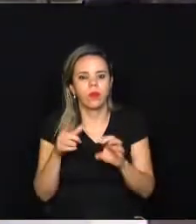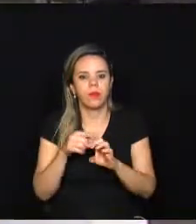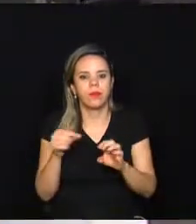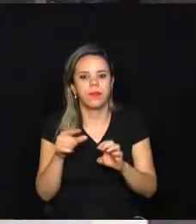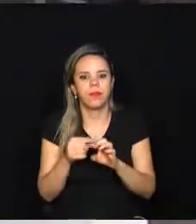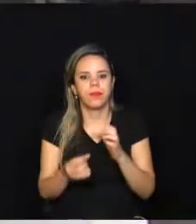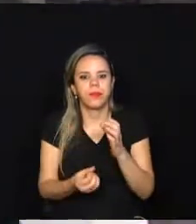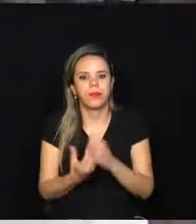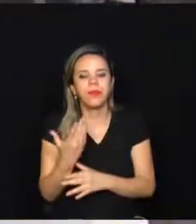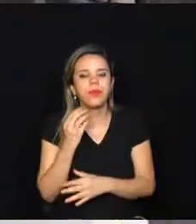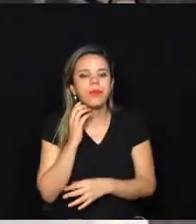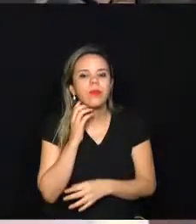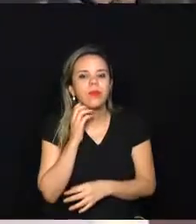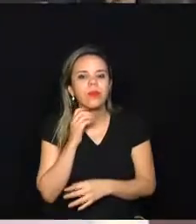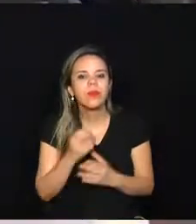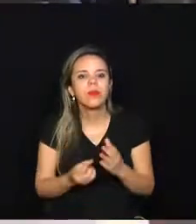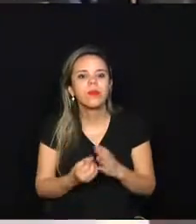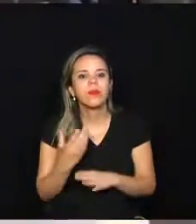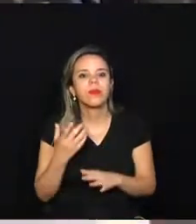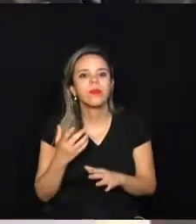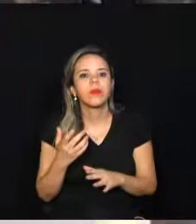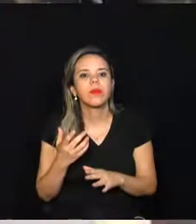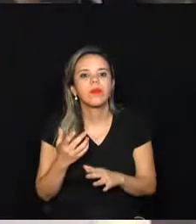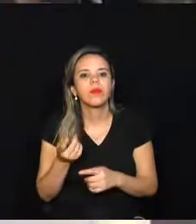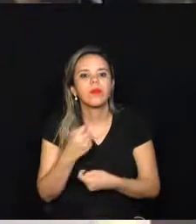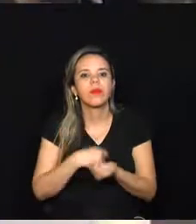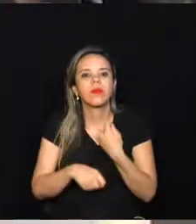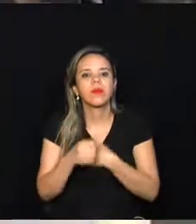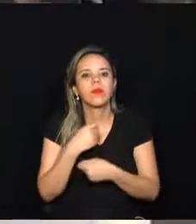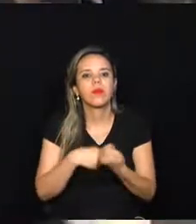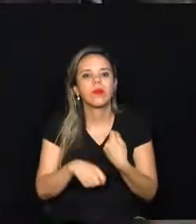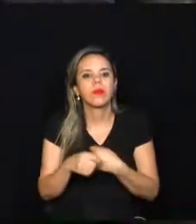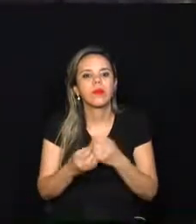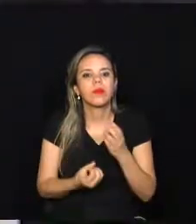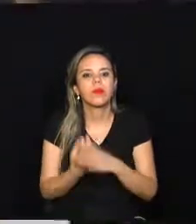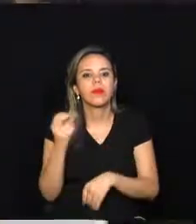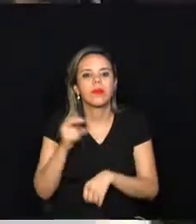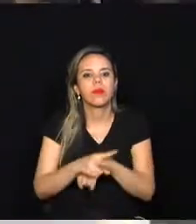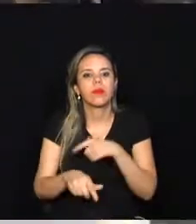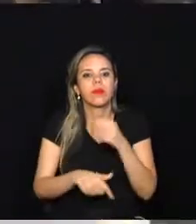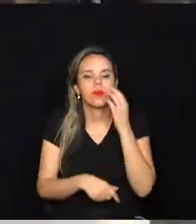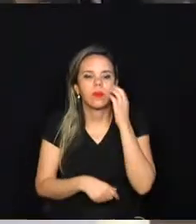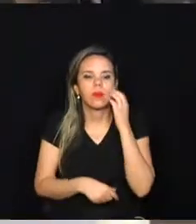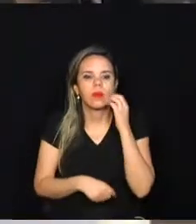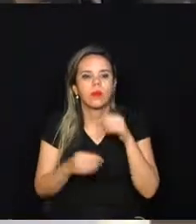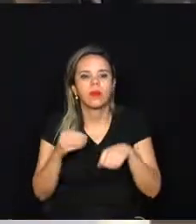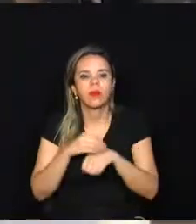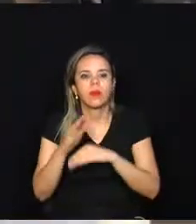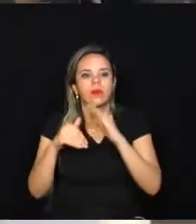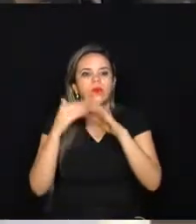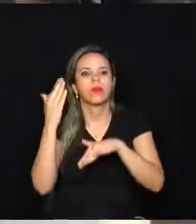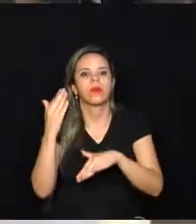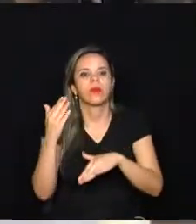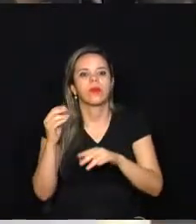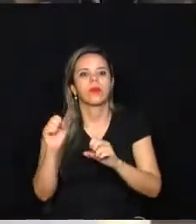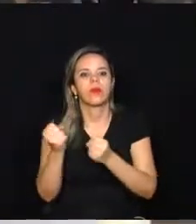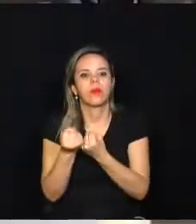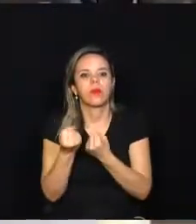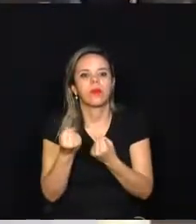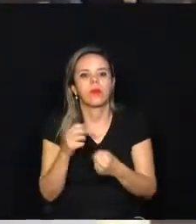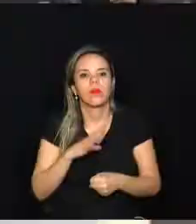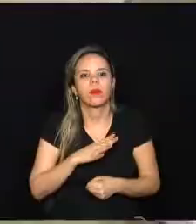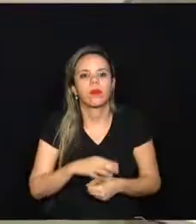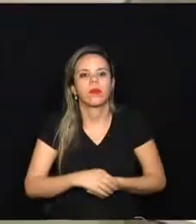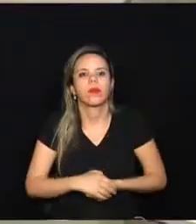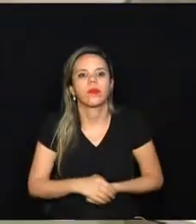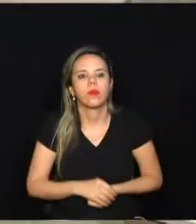empreendedorismo, criar um ambiente de negócios onde a gente pode gerar emprego e trazer desenvolvimento socioeconômico para a nossa